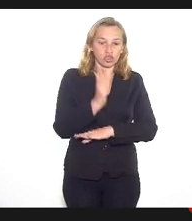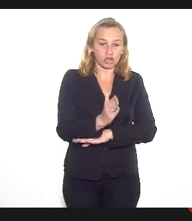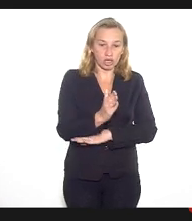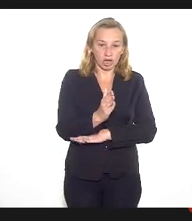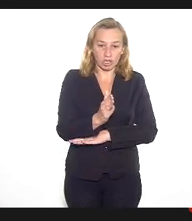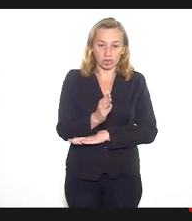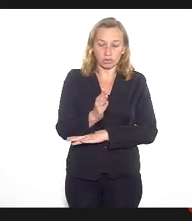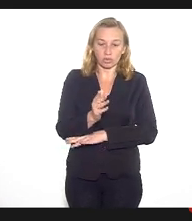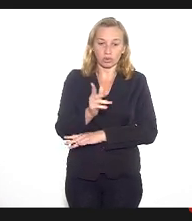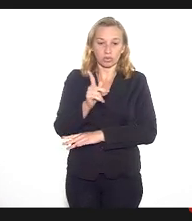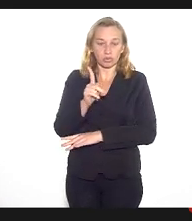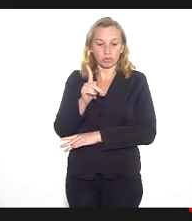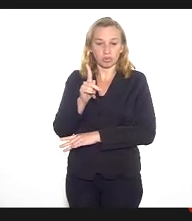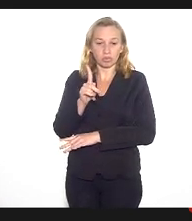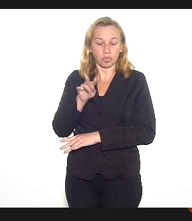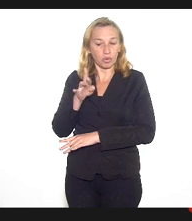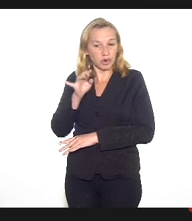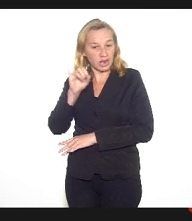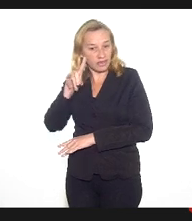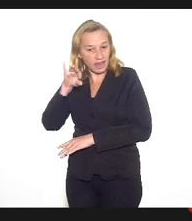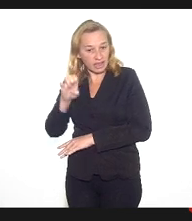representado por essas barras azuis.